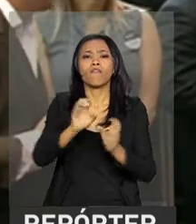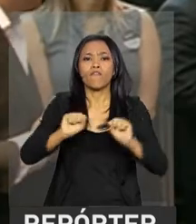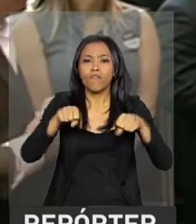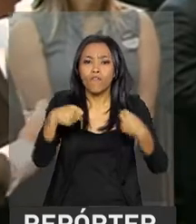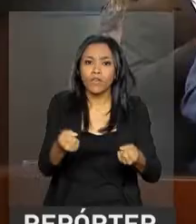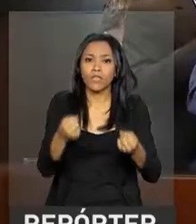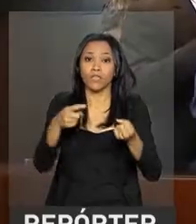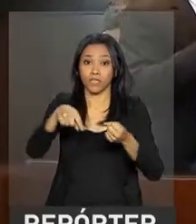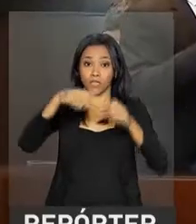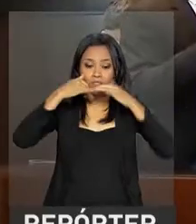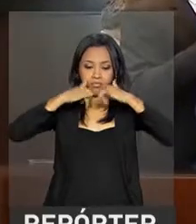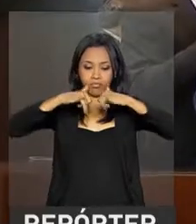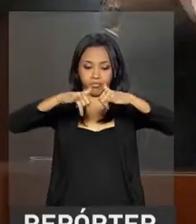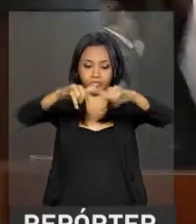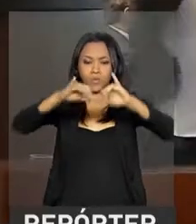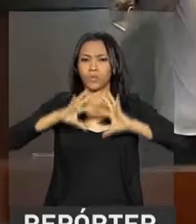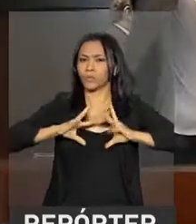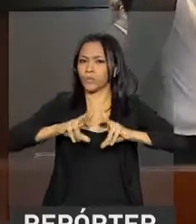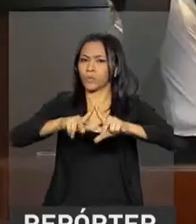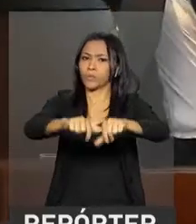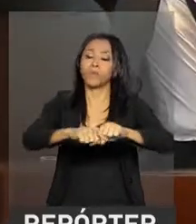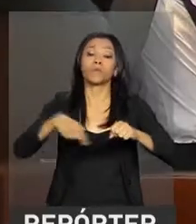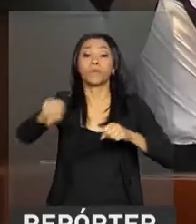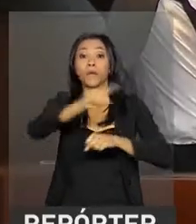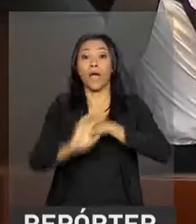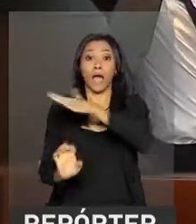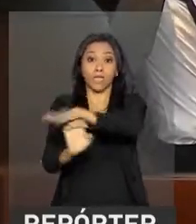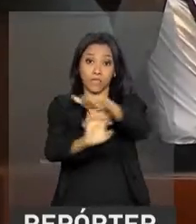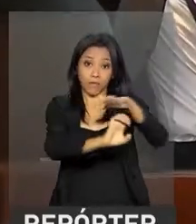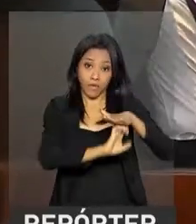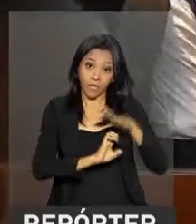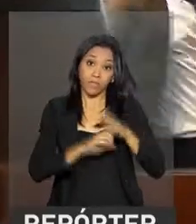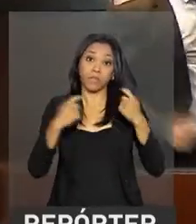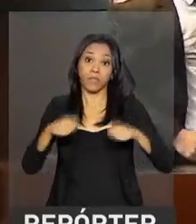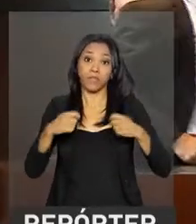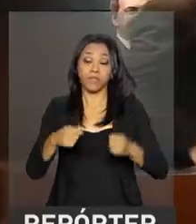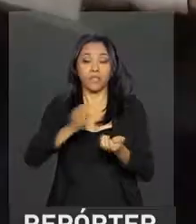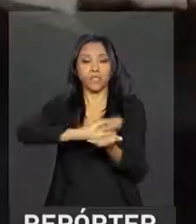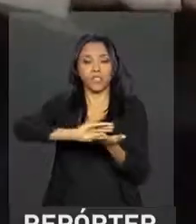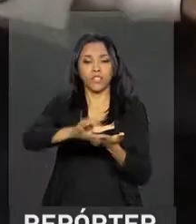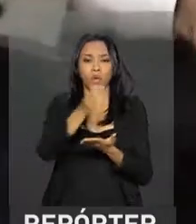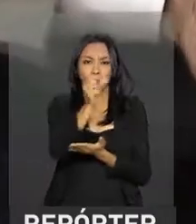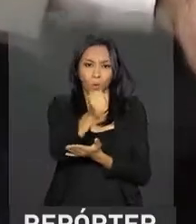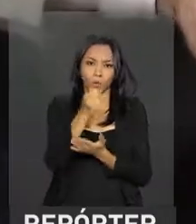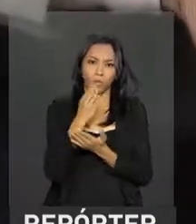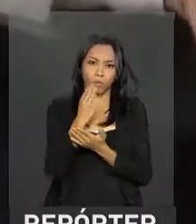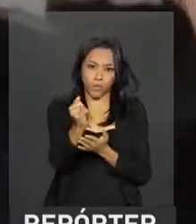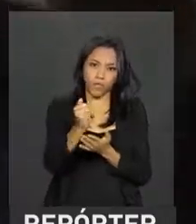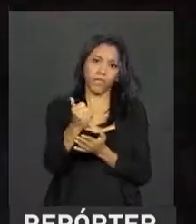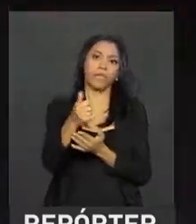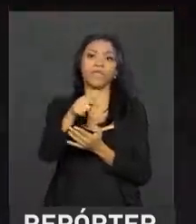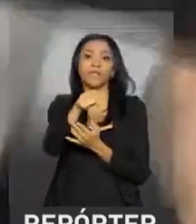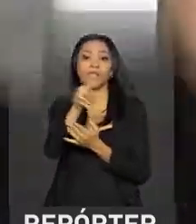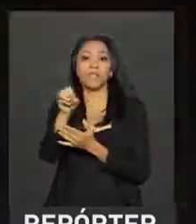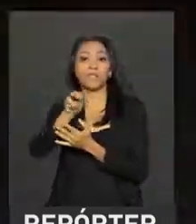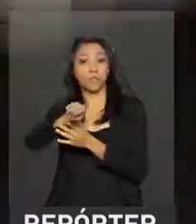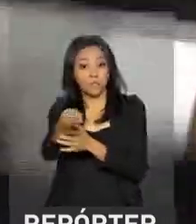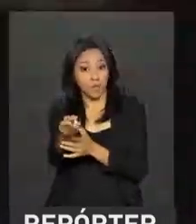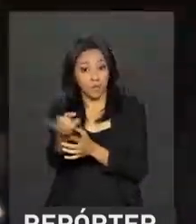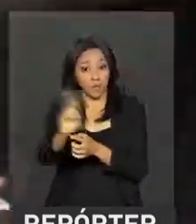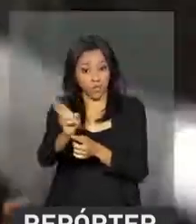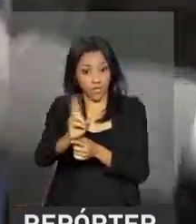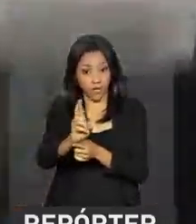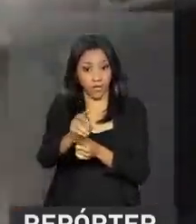elétrico nacional. No total, as empresas vencedoras devem investir 8 bilhões e 700 milhões de reais. E